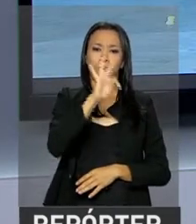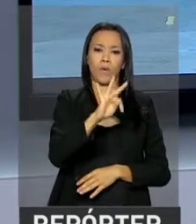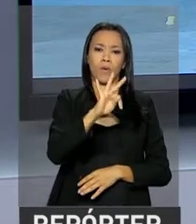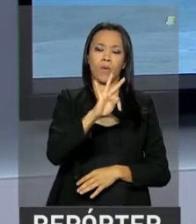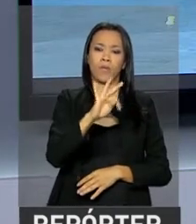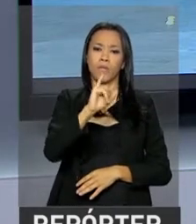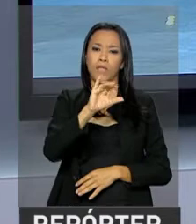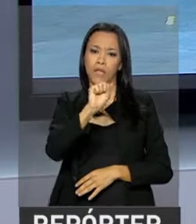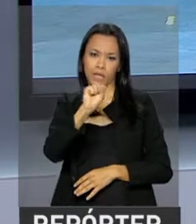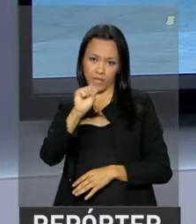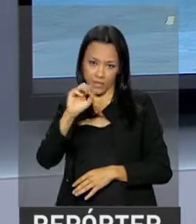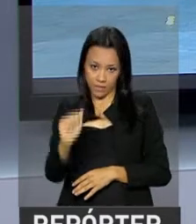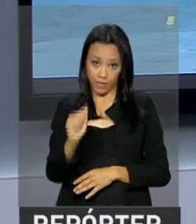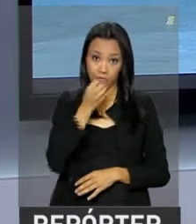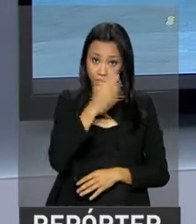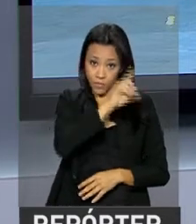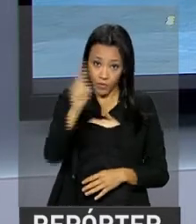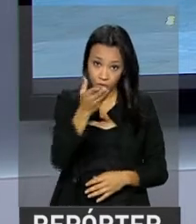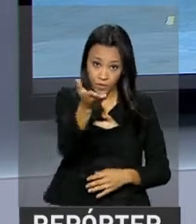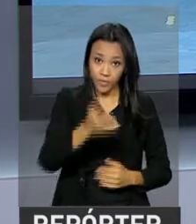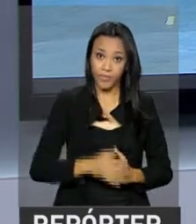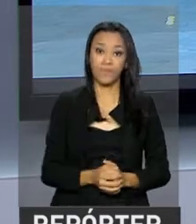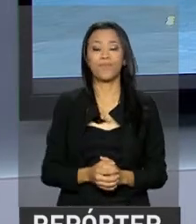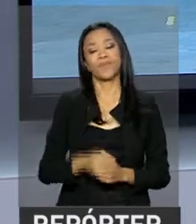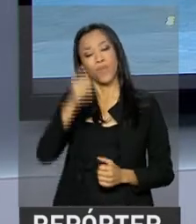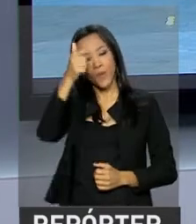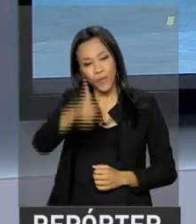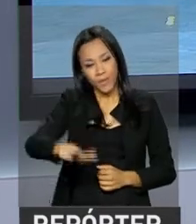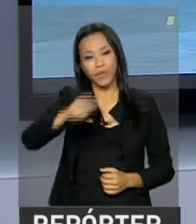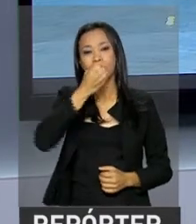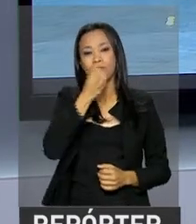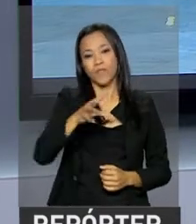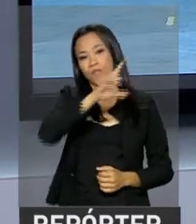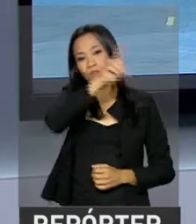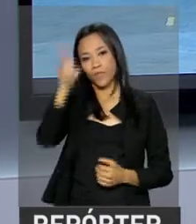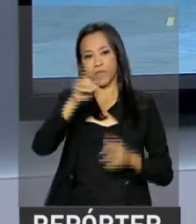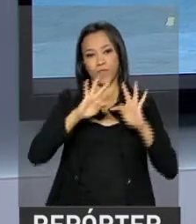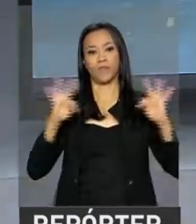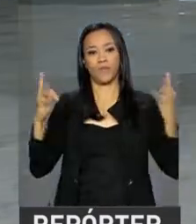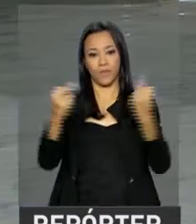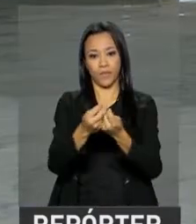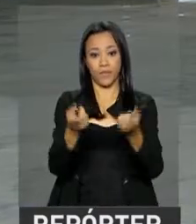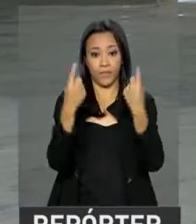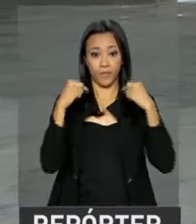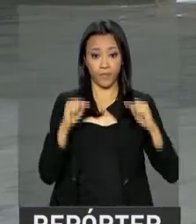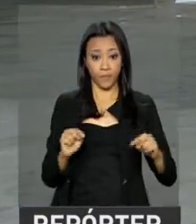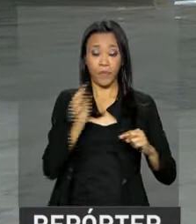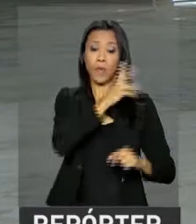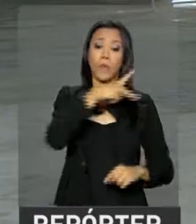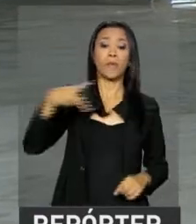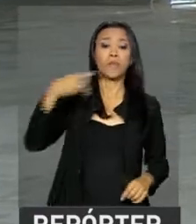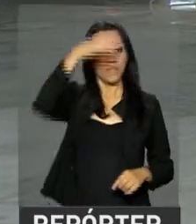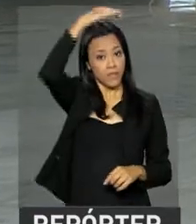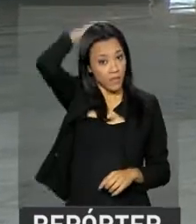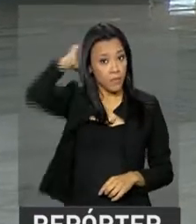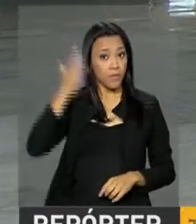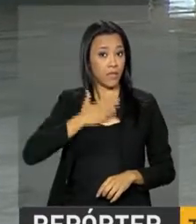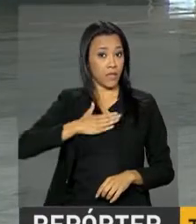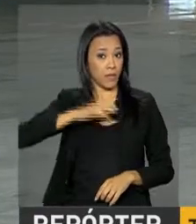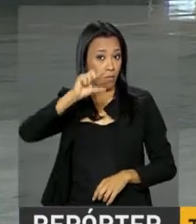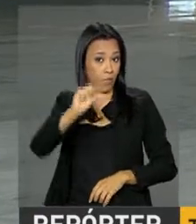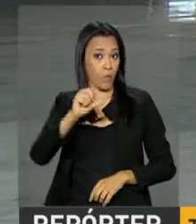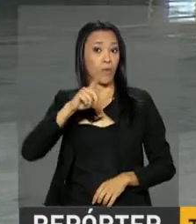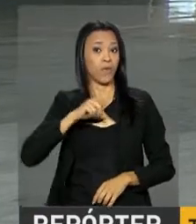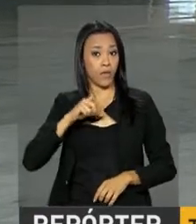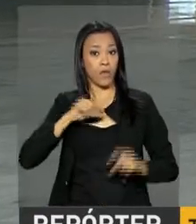mais uma vez bom dia pra você o leandro novamente um dia bom dia a todos o presidente michel temer ainda que há pouco uma reunião